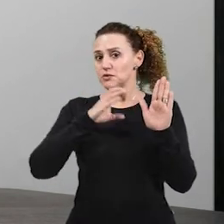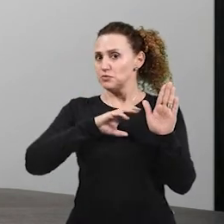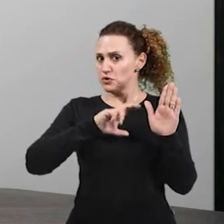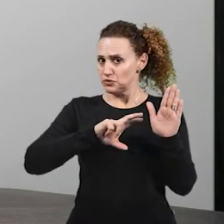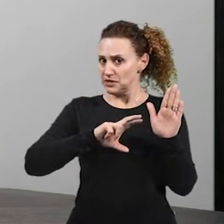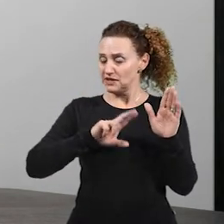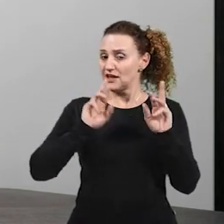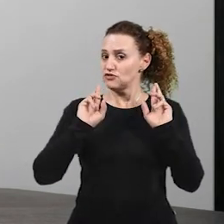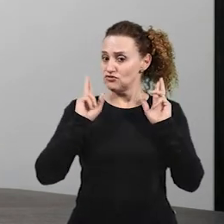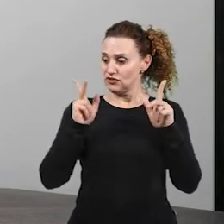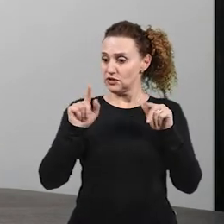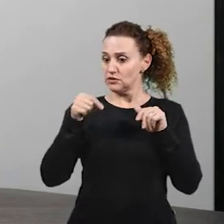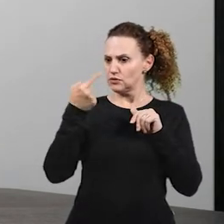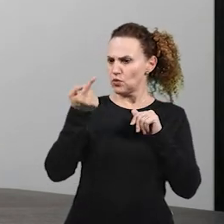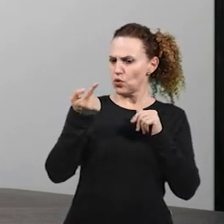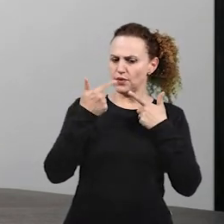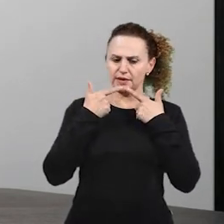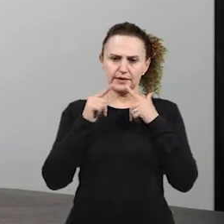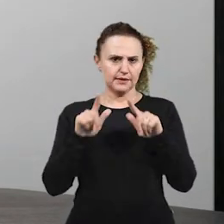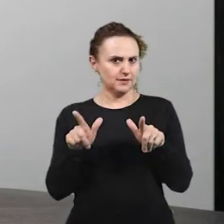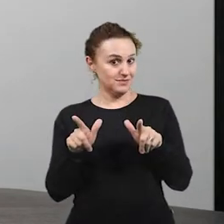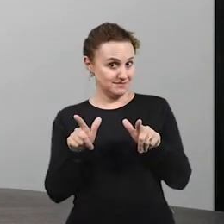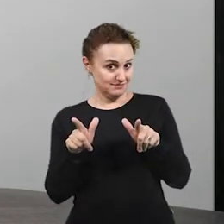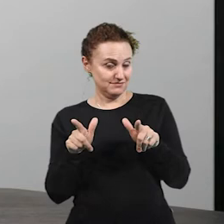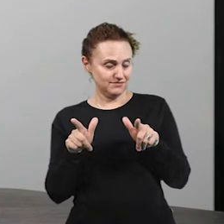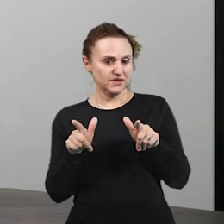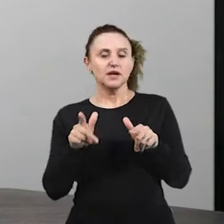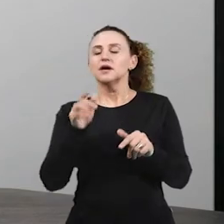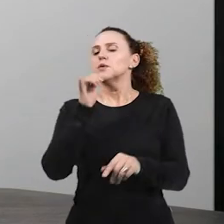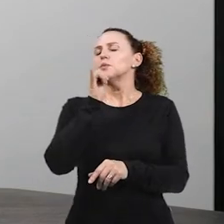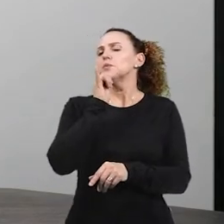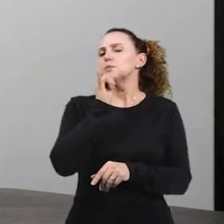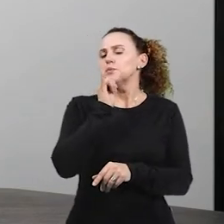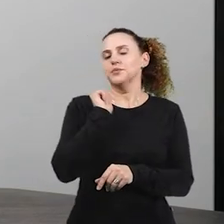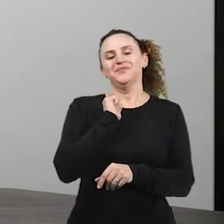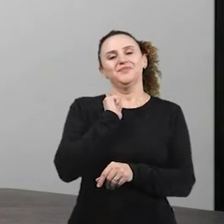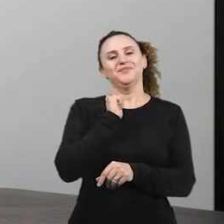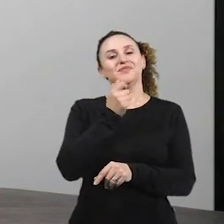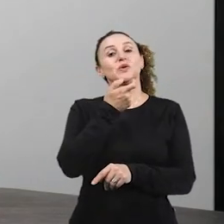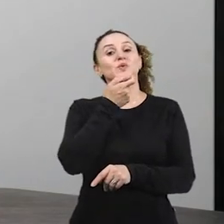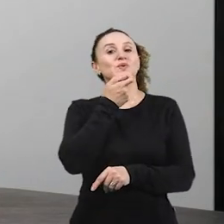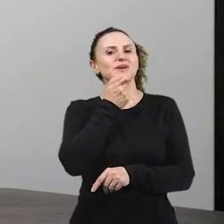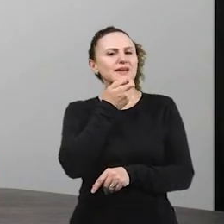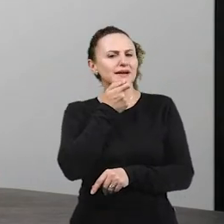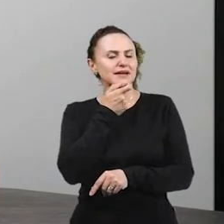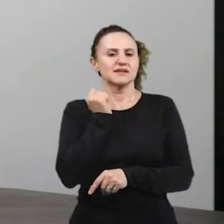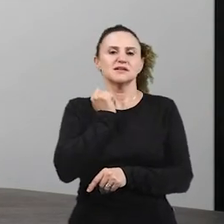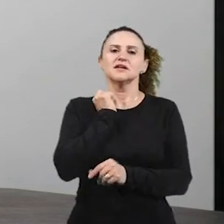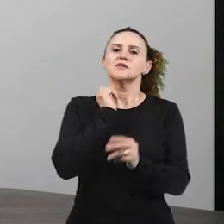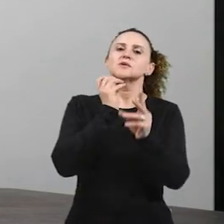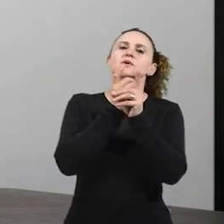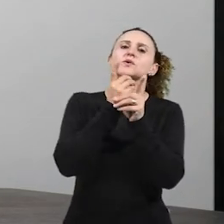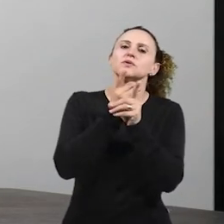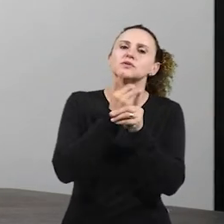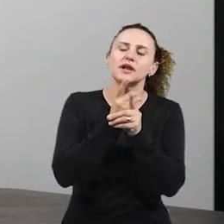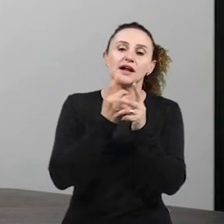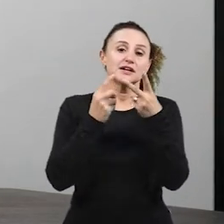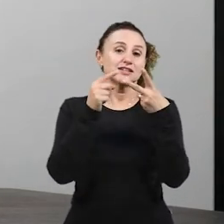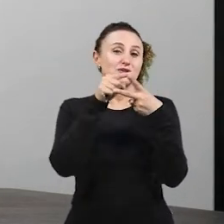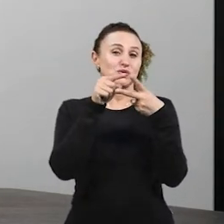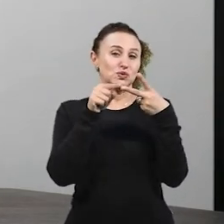são diferentes de outra língua né Por exemplo no inglês a gente vai encontrar duas